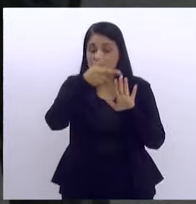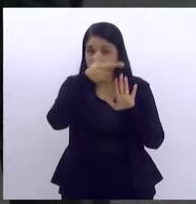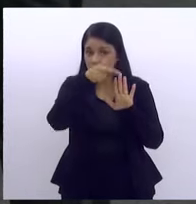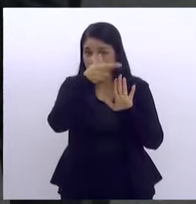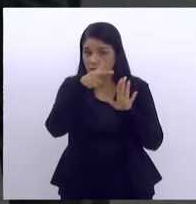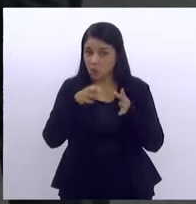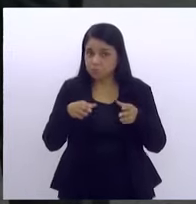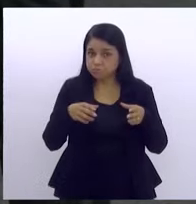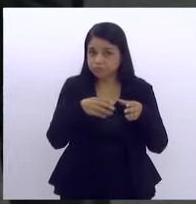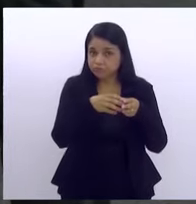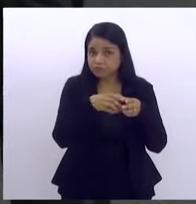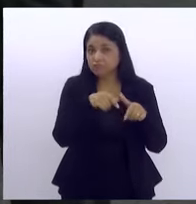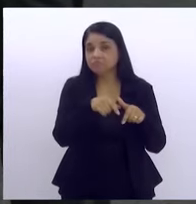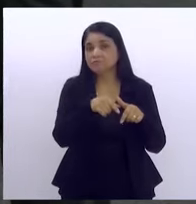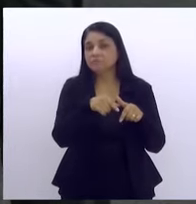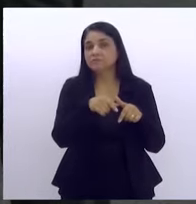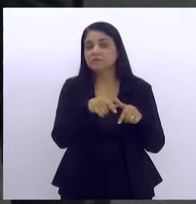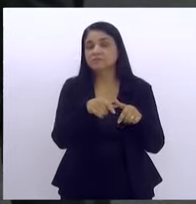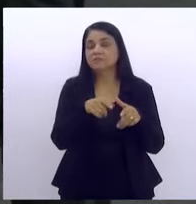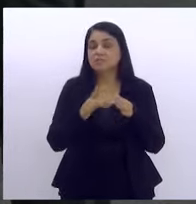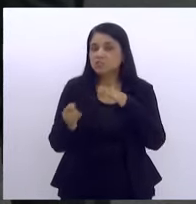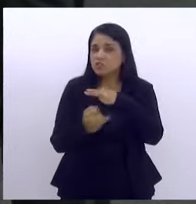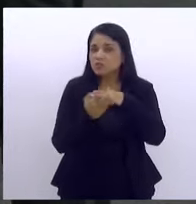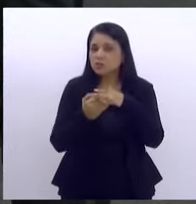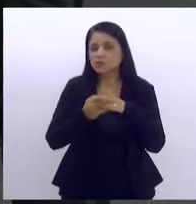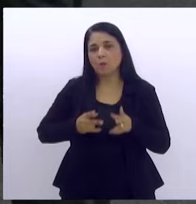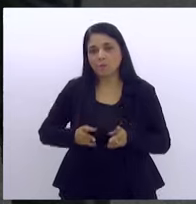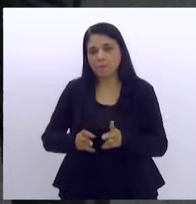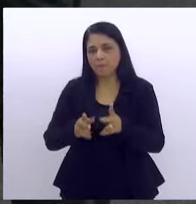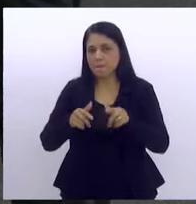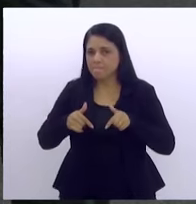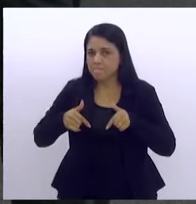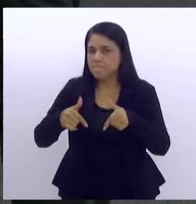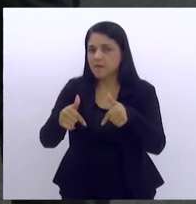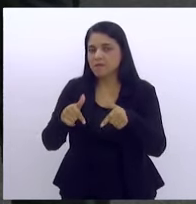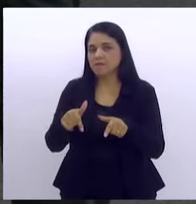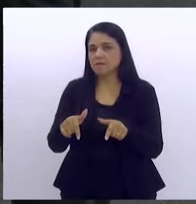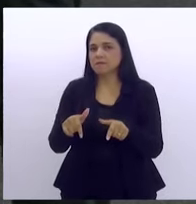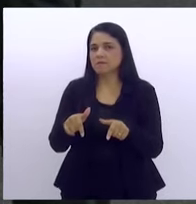essas instituições funcionando. Assim posto,